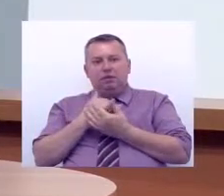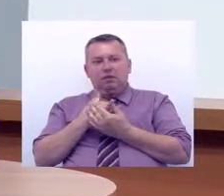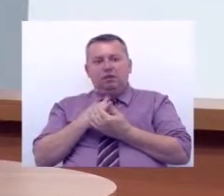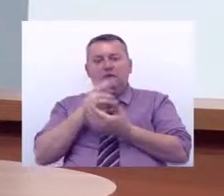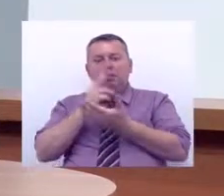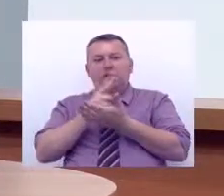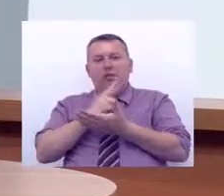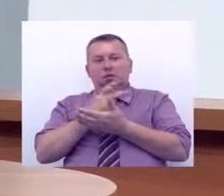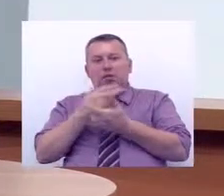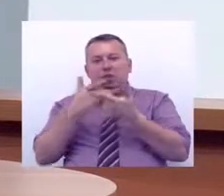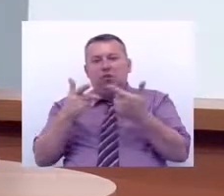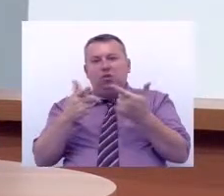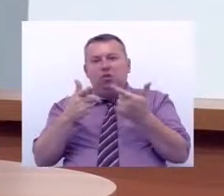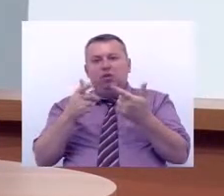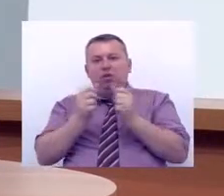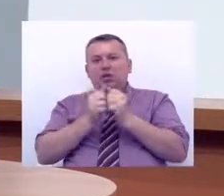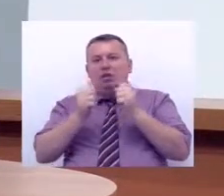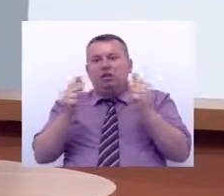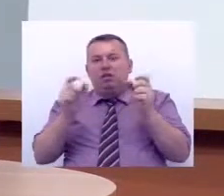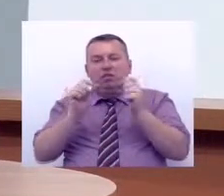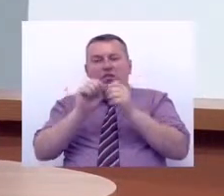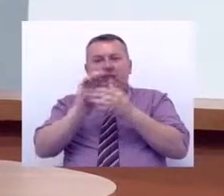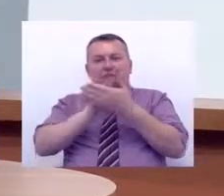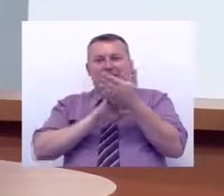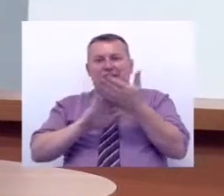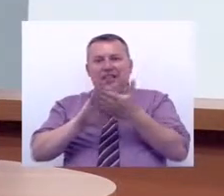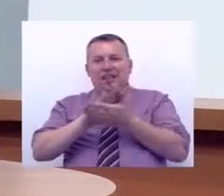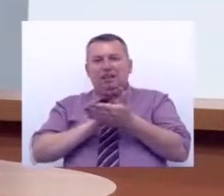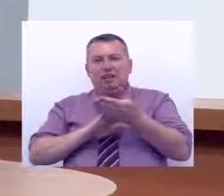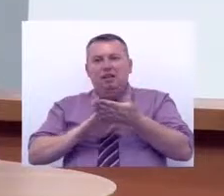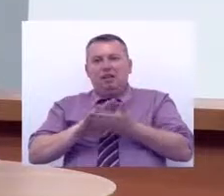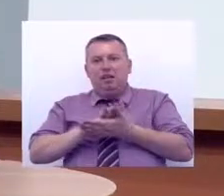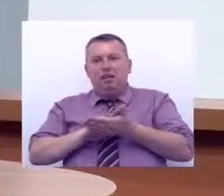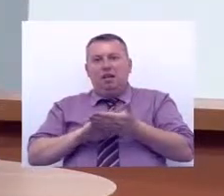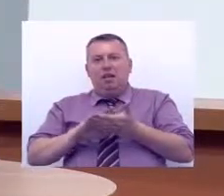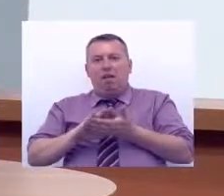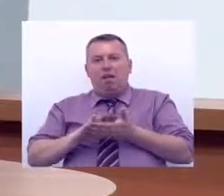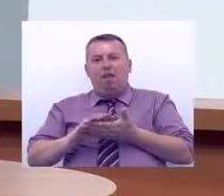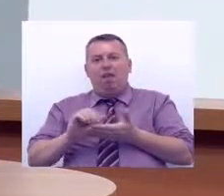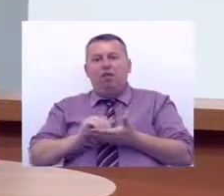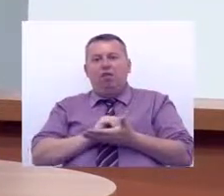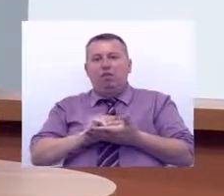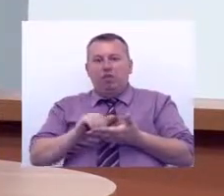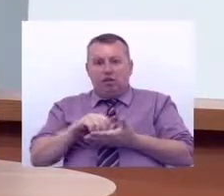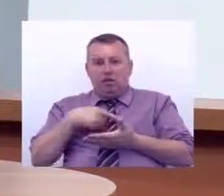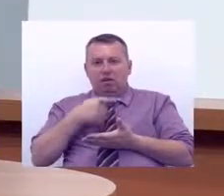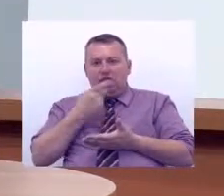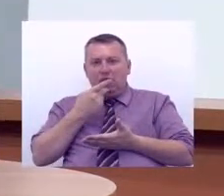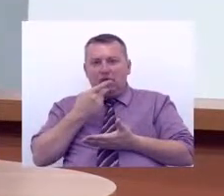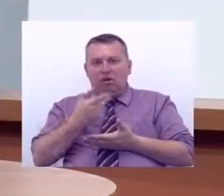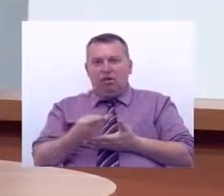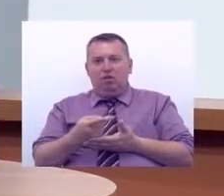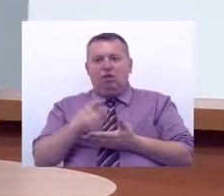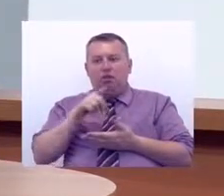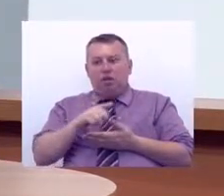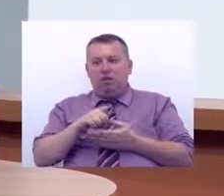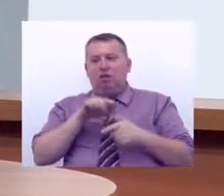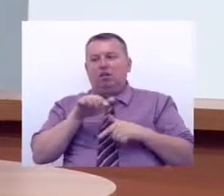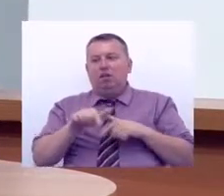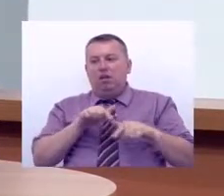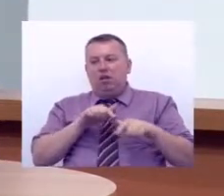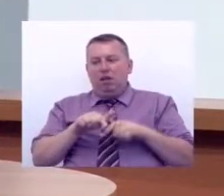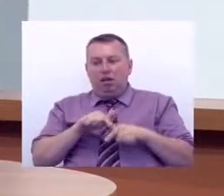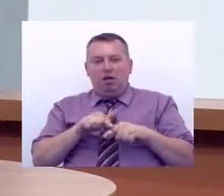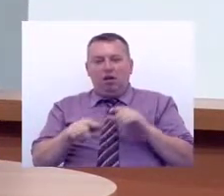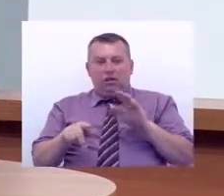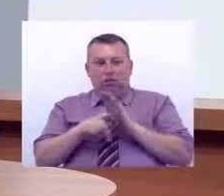na mesma coisa, sem ser feito. E o secretário de obras falou que essa obra aí está na